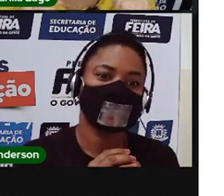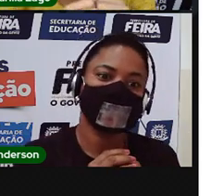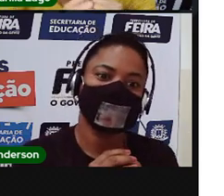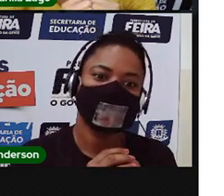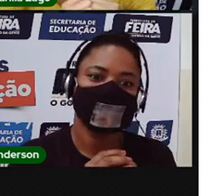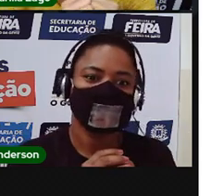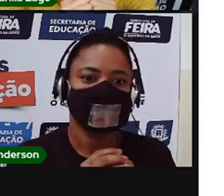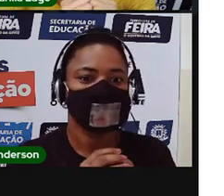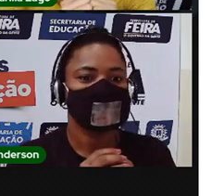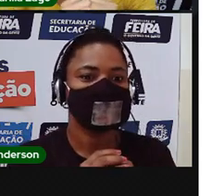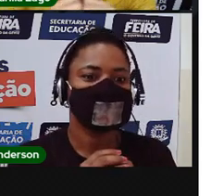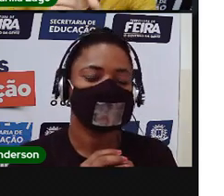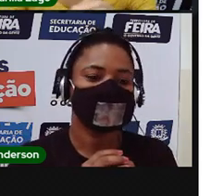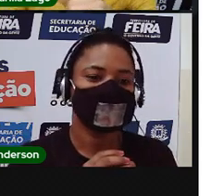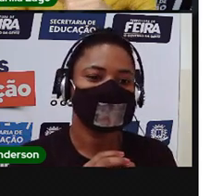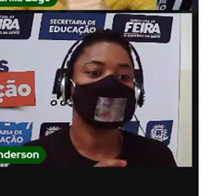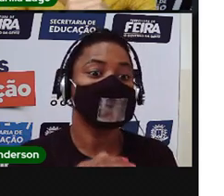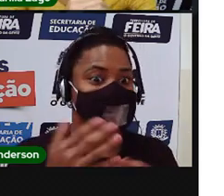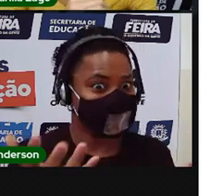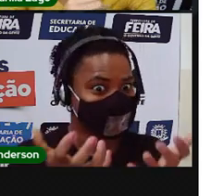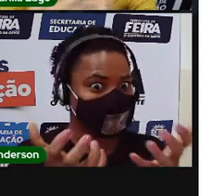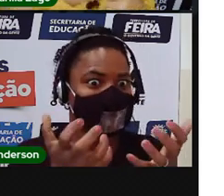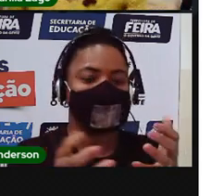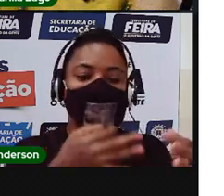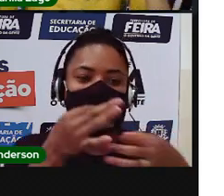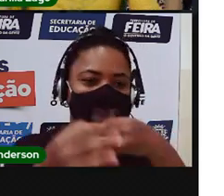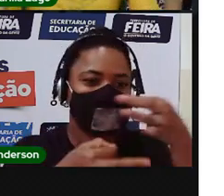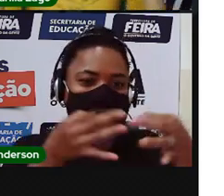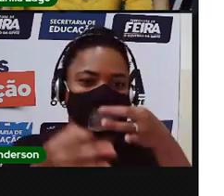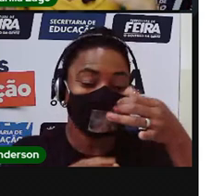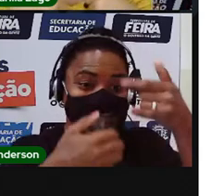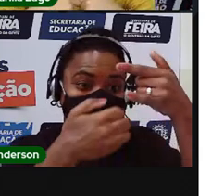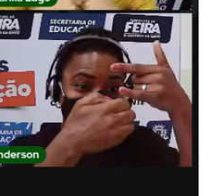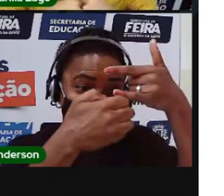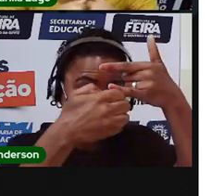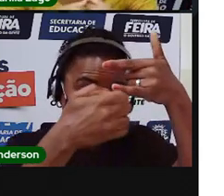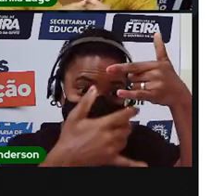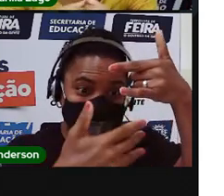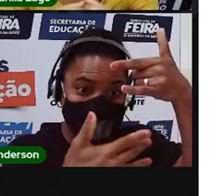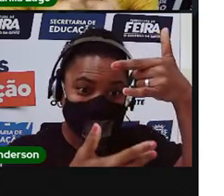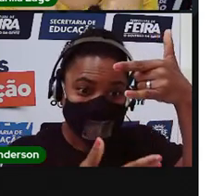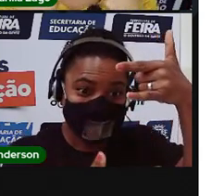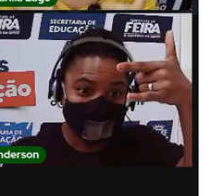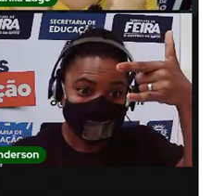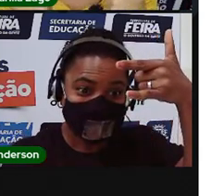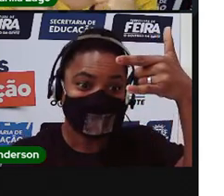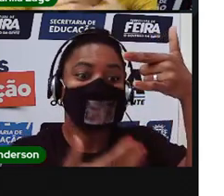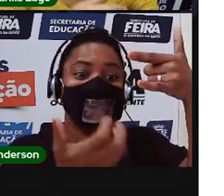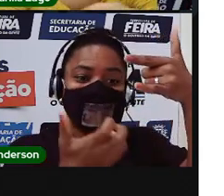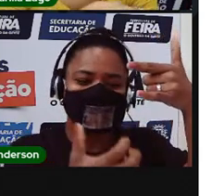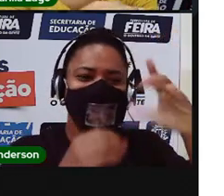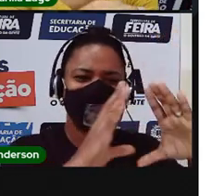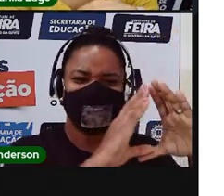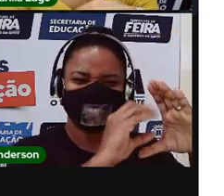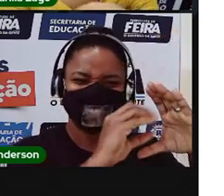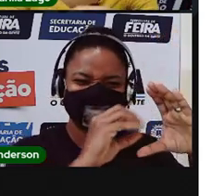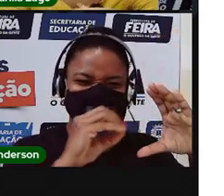Quero vocês comentando muito aí, viu, gente? Muito, deixa muito comentário. Muito